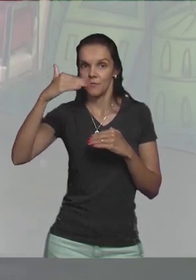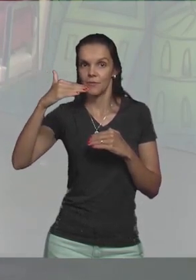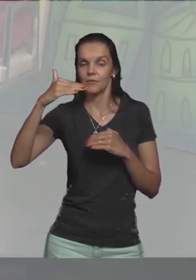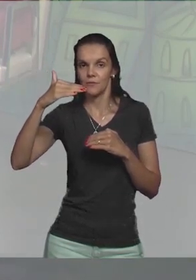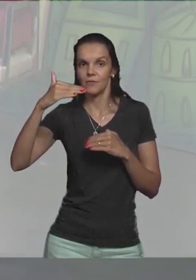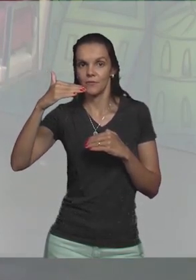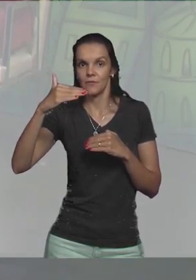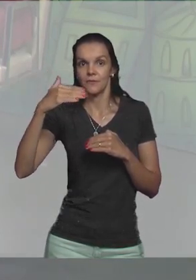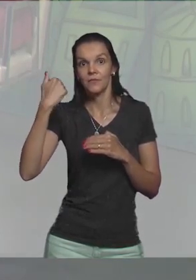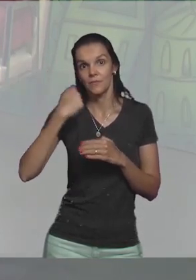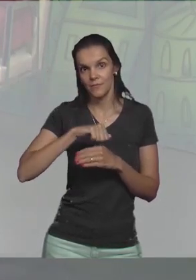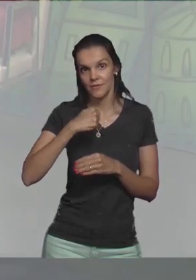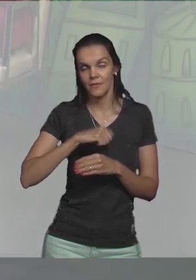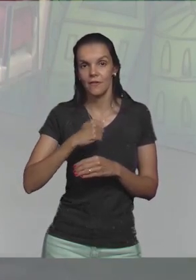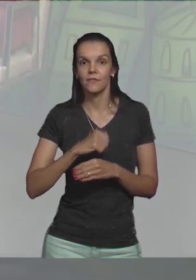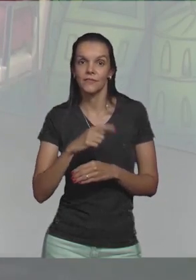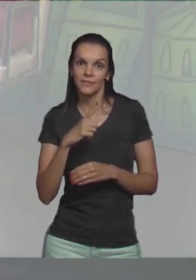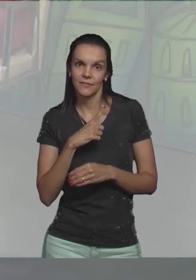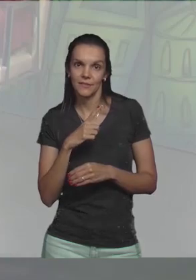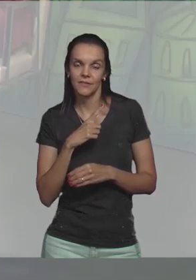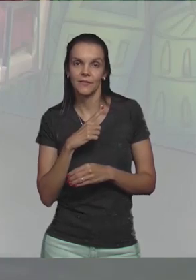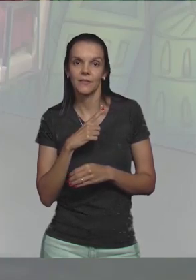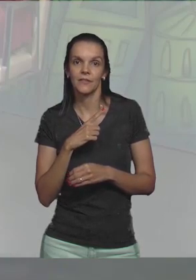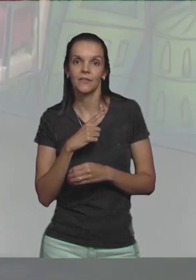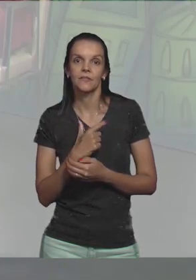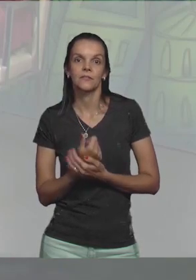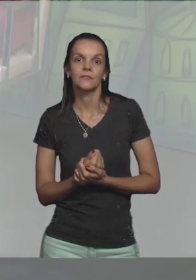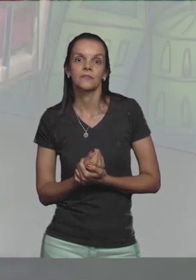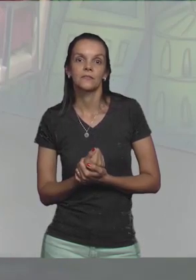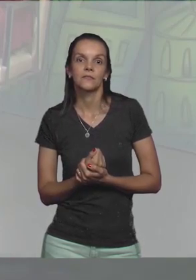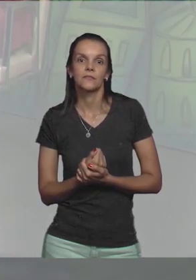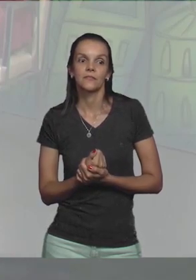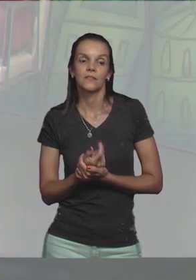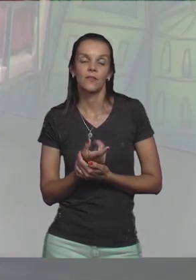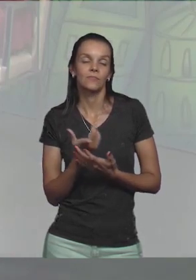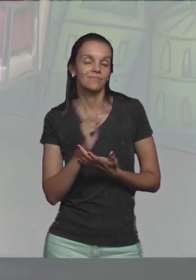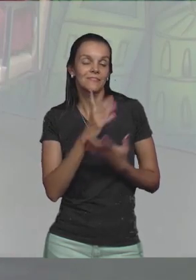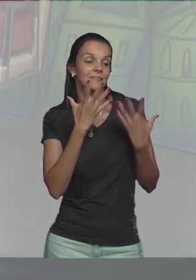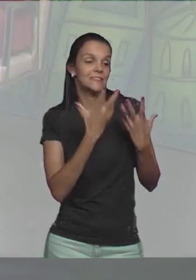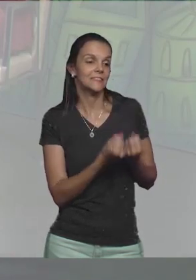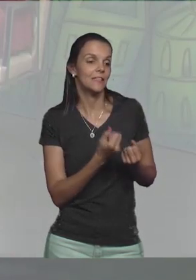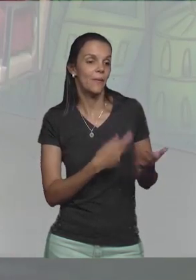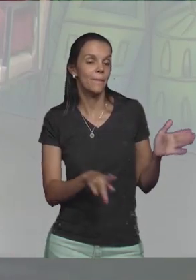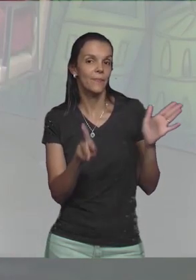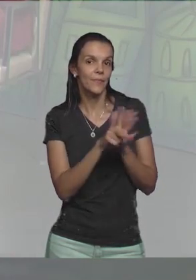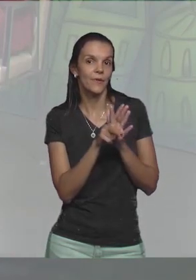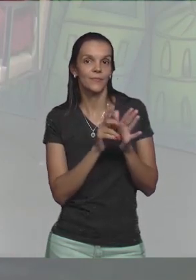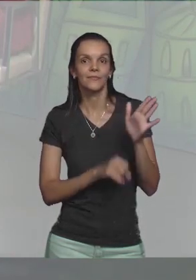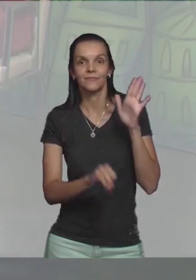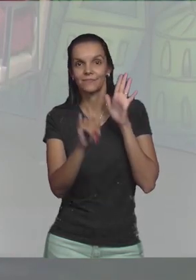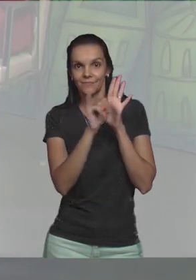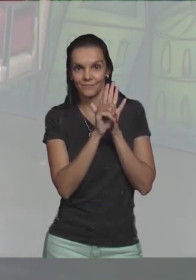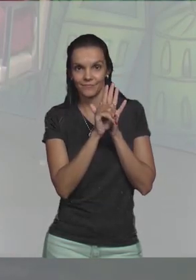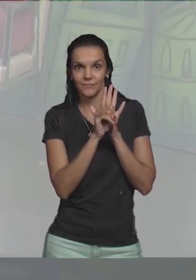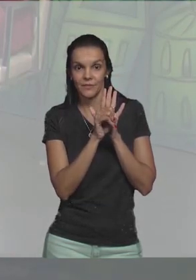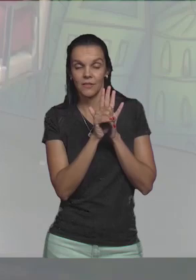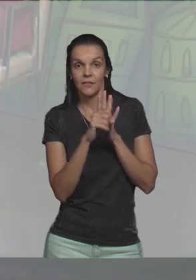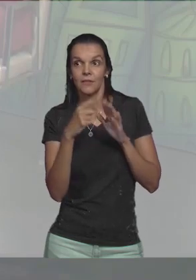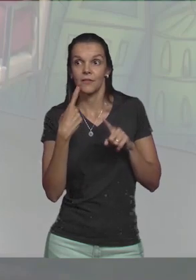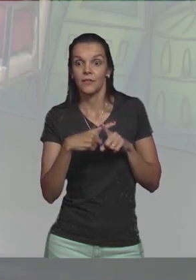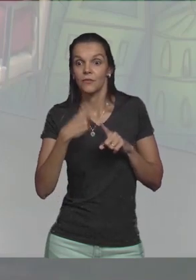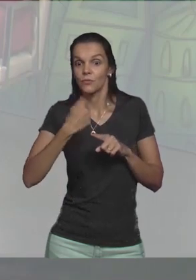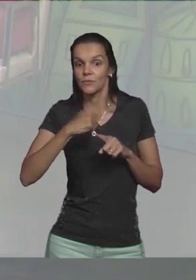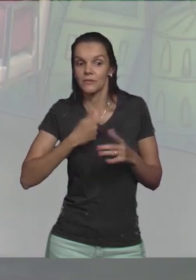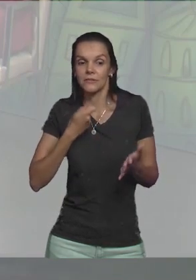serem implementadas e tu precisava se enquadrar. Então, tu vai fazendo uma negação da tua própria identidade o tempo todo, porque tu tem que se reafirmar